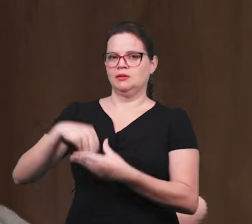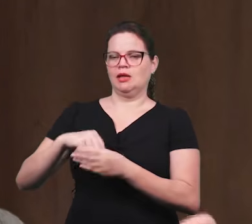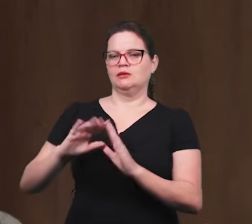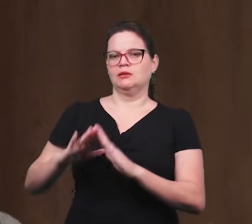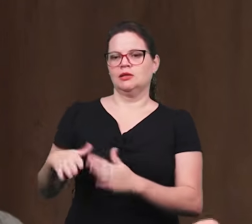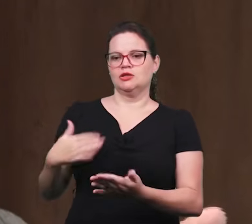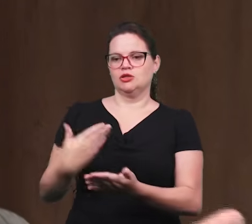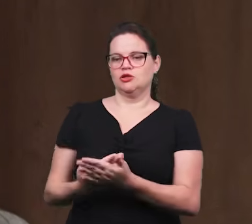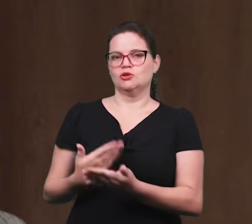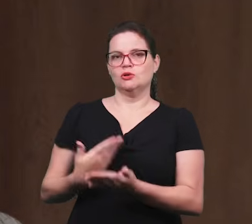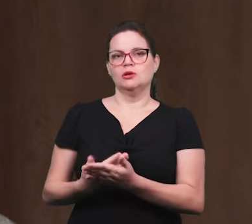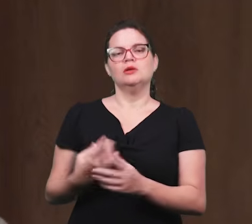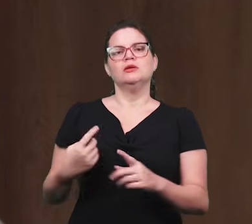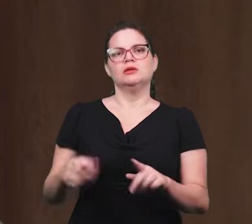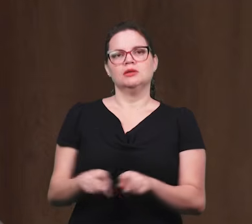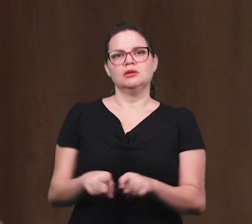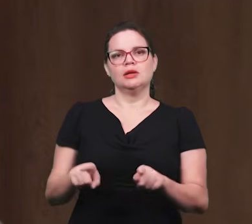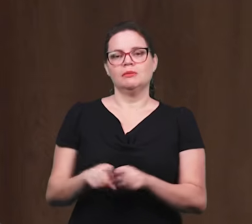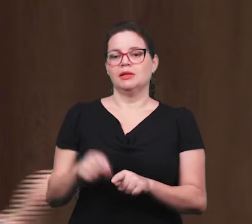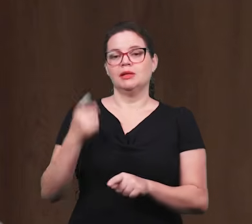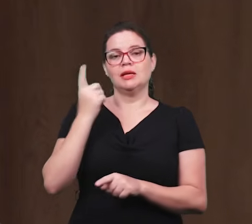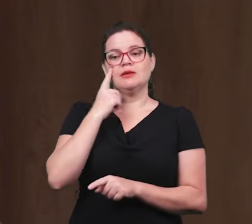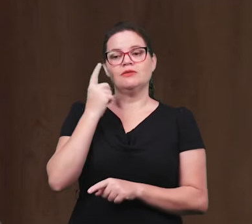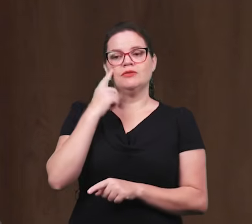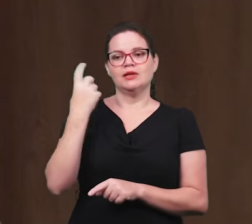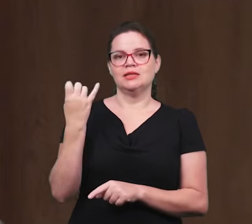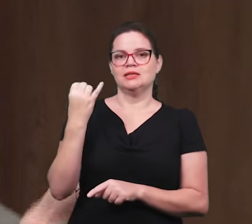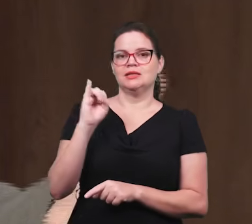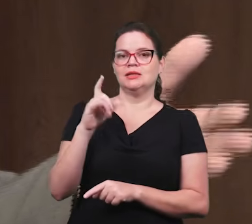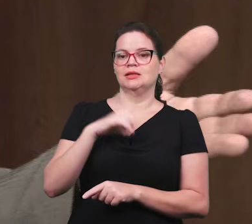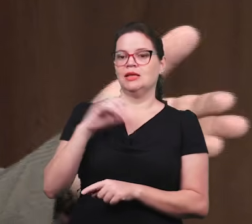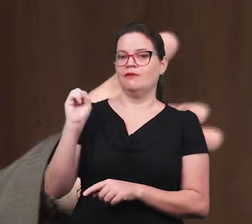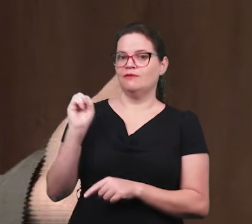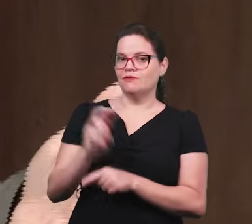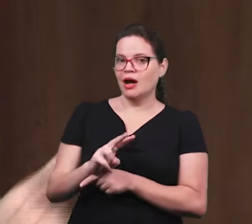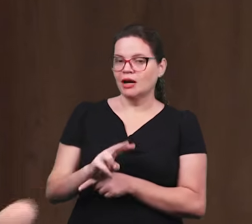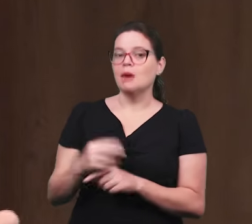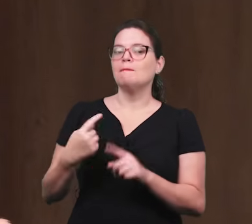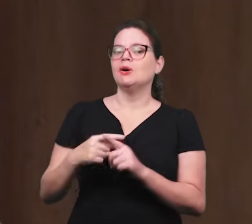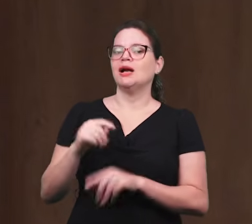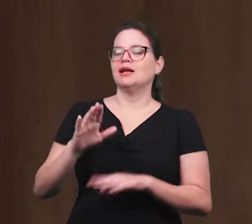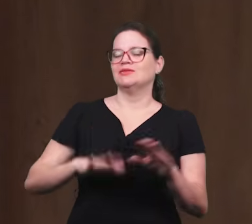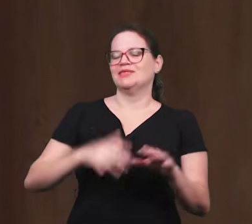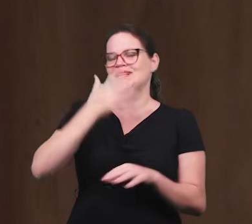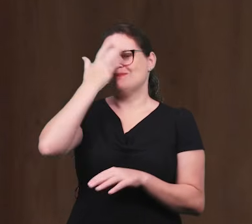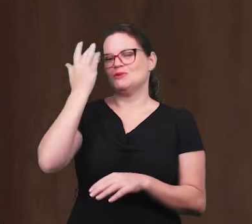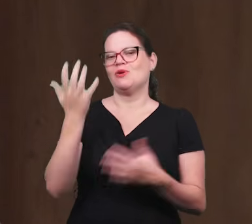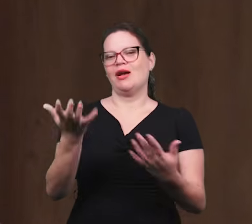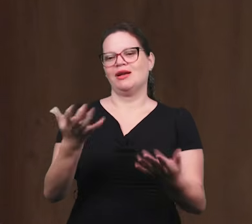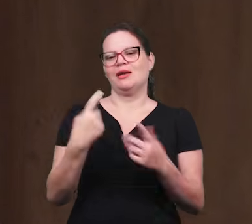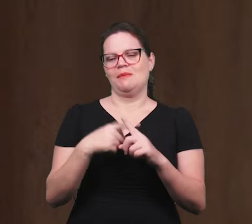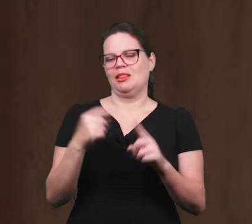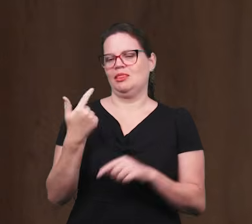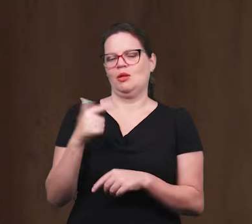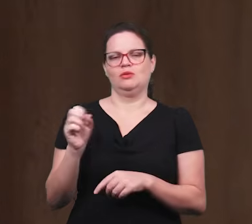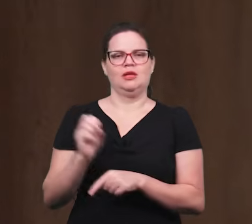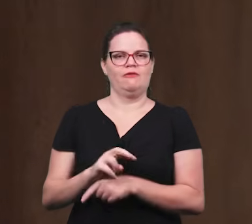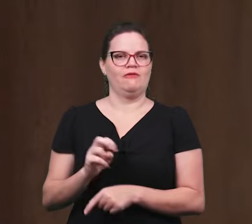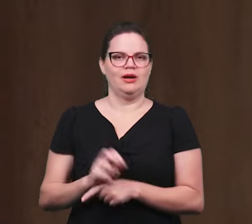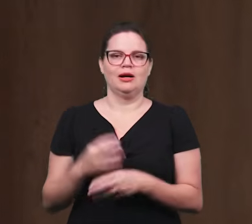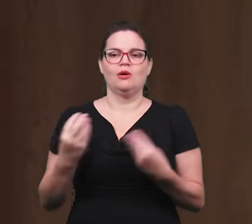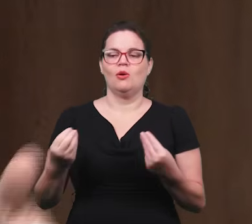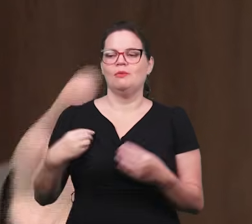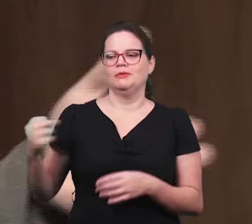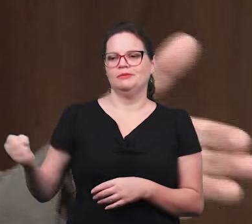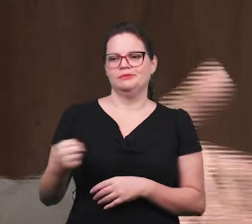porque hoje a grande dificuldade é porque muita gente quer, então essa relação de quantidade de gente que